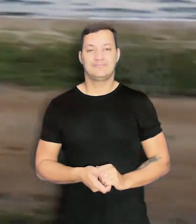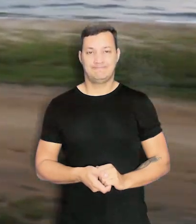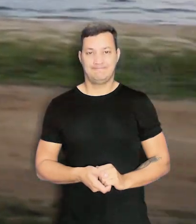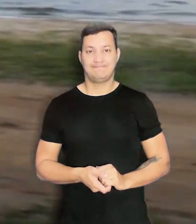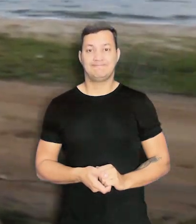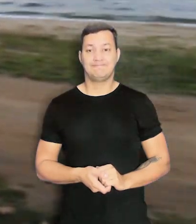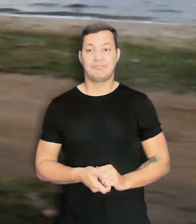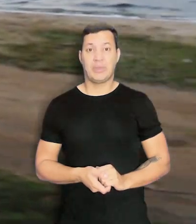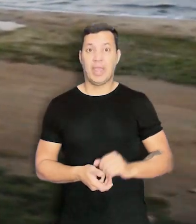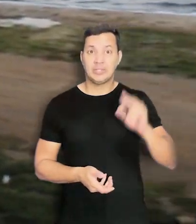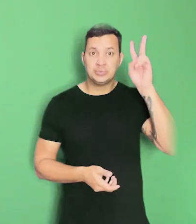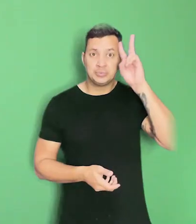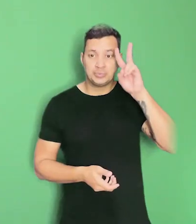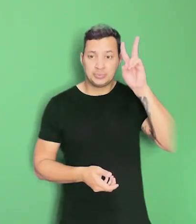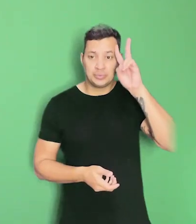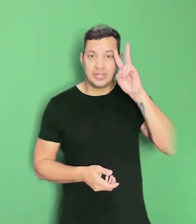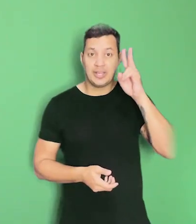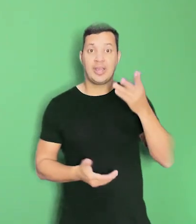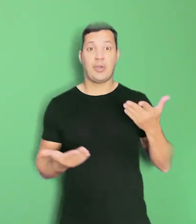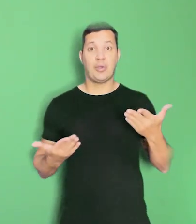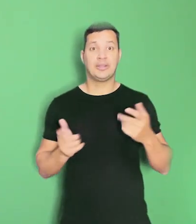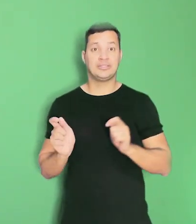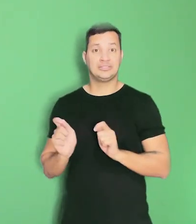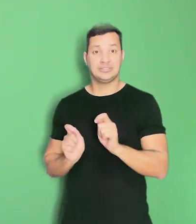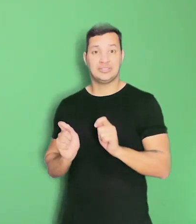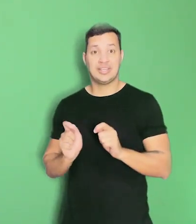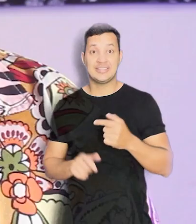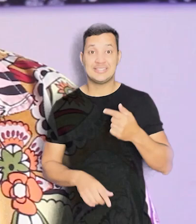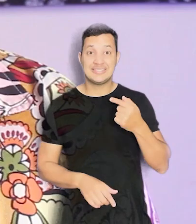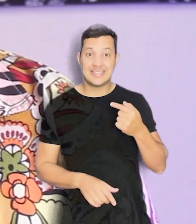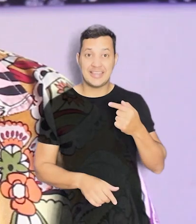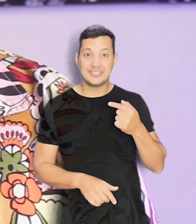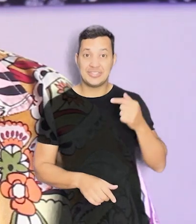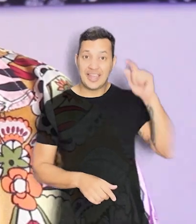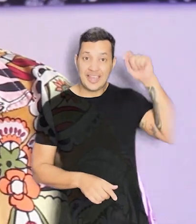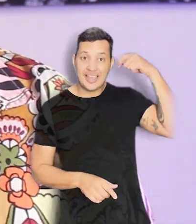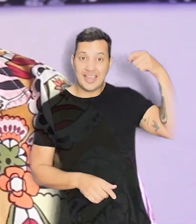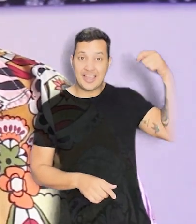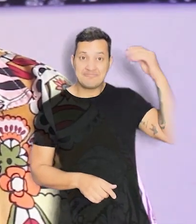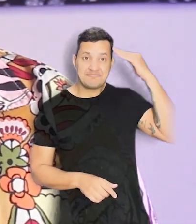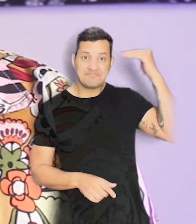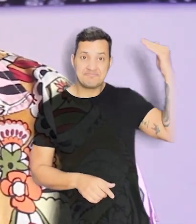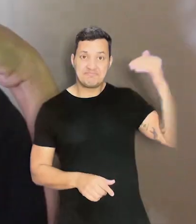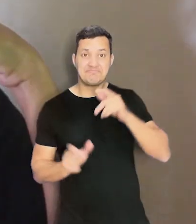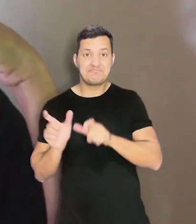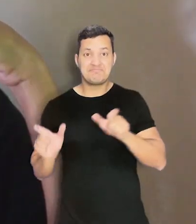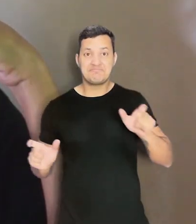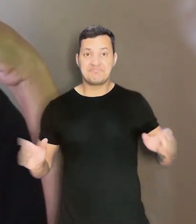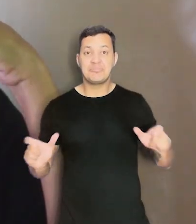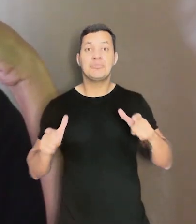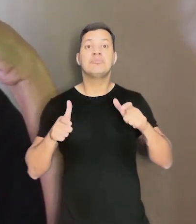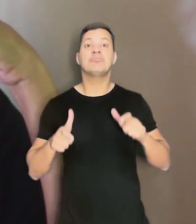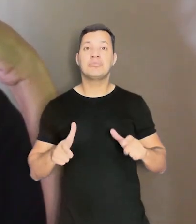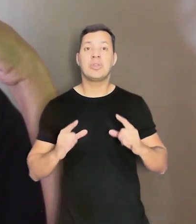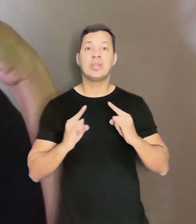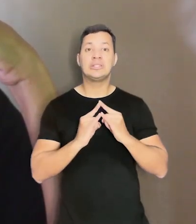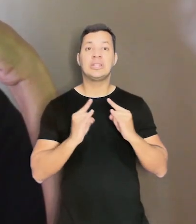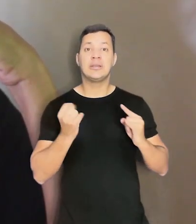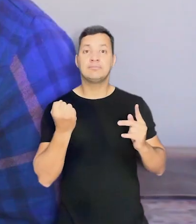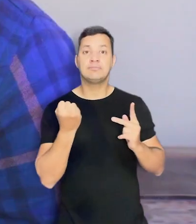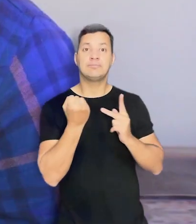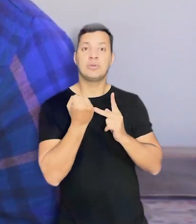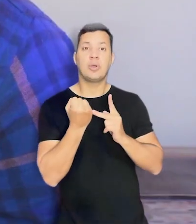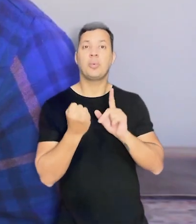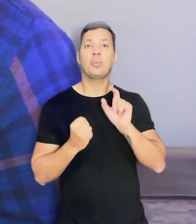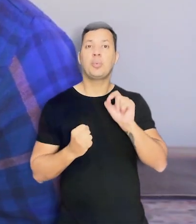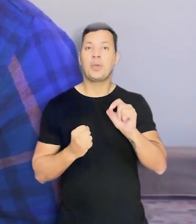Esta websérie vai entrevistar 7 artistas de São Pedro da Aldeia e tentar estabelecer uma conexão